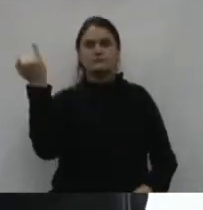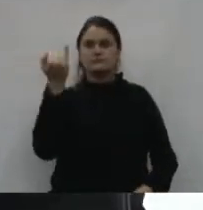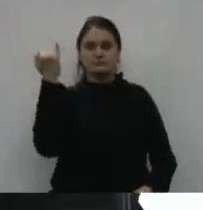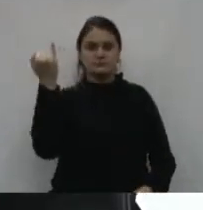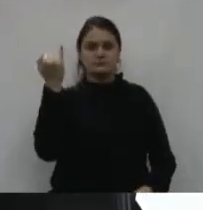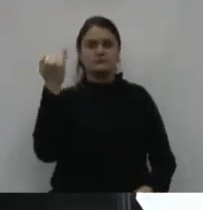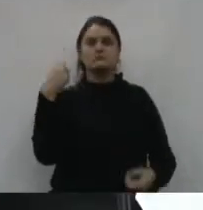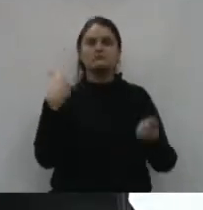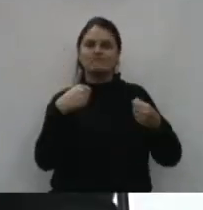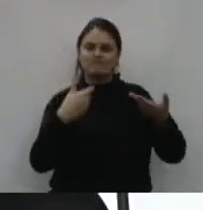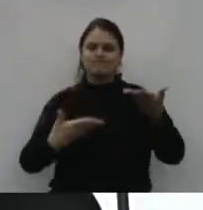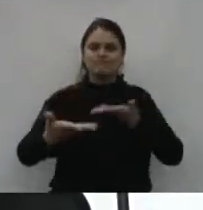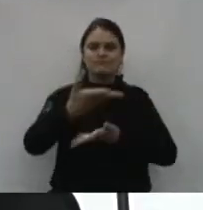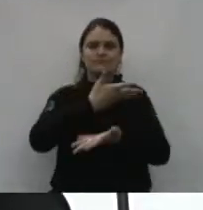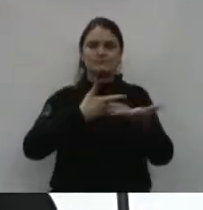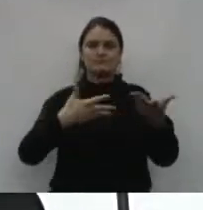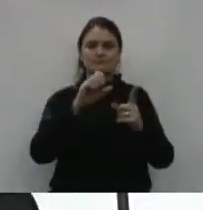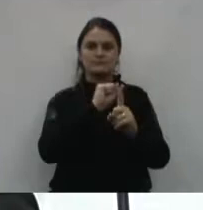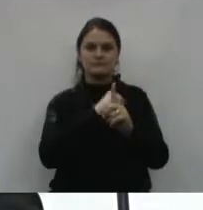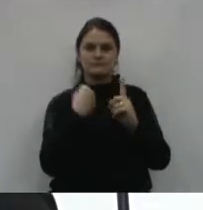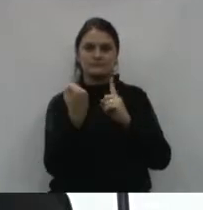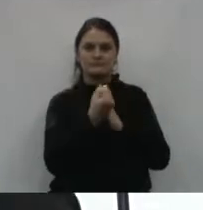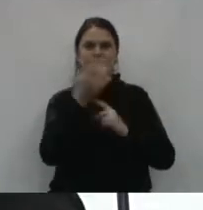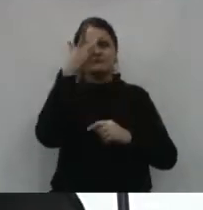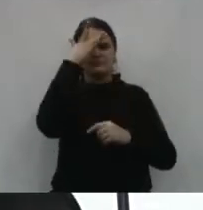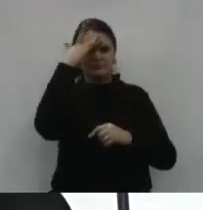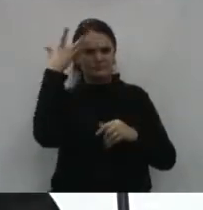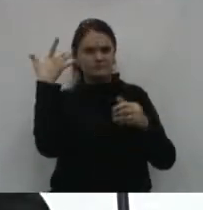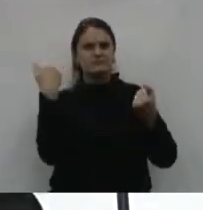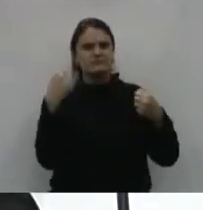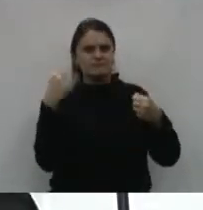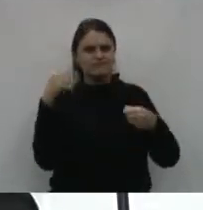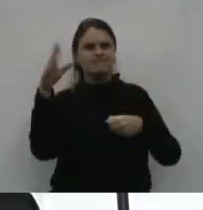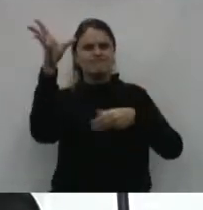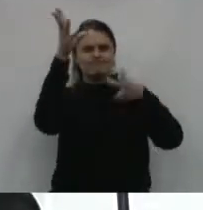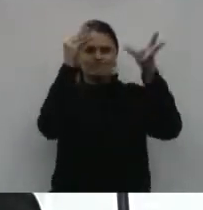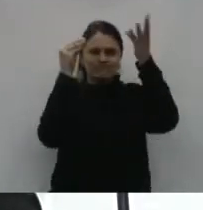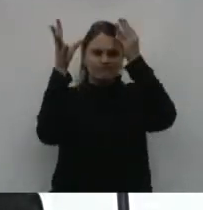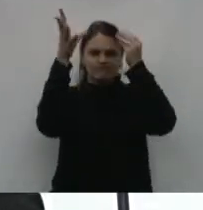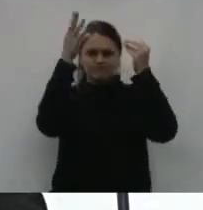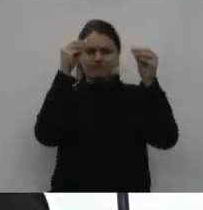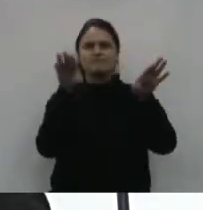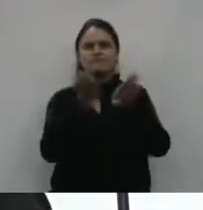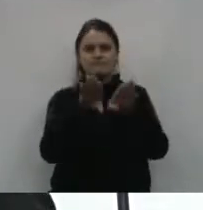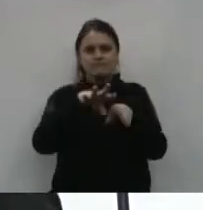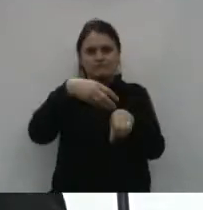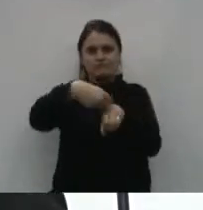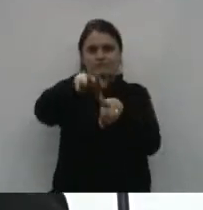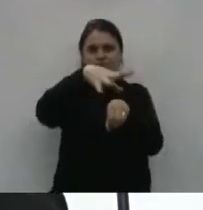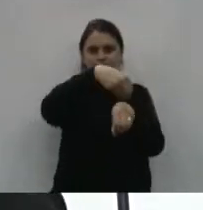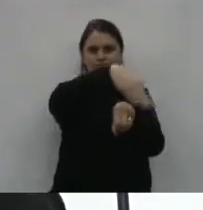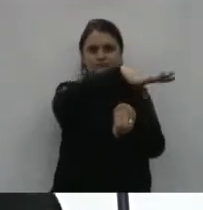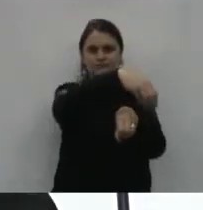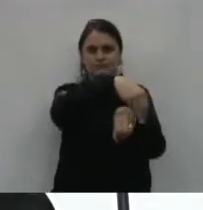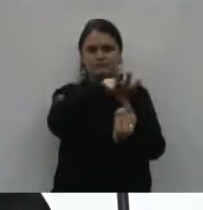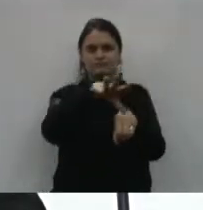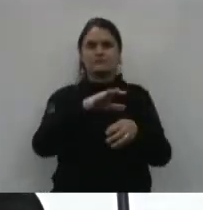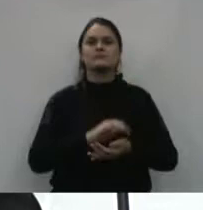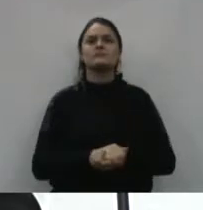já falei antes né envolvendo toda a sociedade quanto mais pessoas falando ao mesmo tempo sobre um mesmo assunto melhor